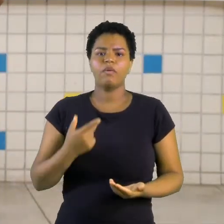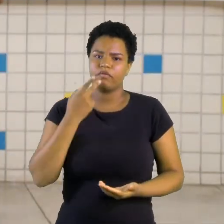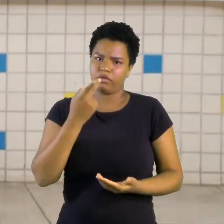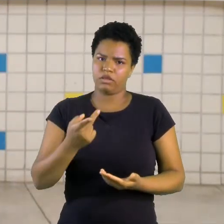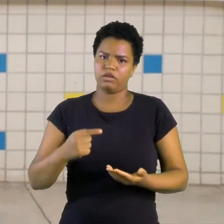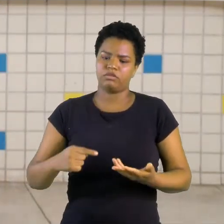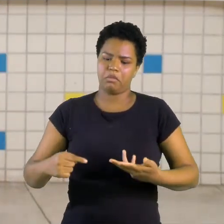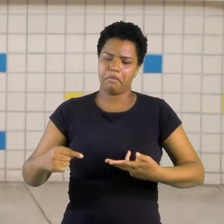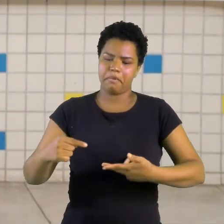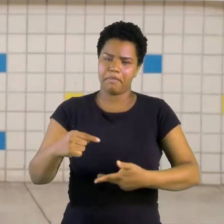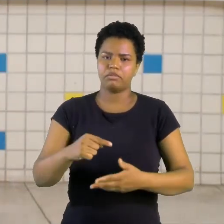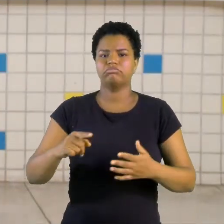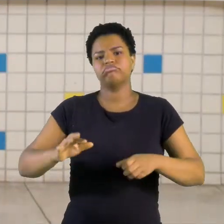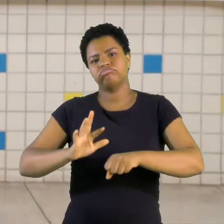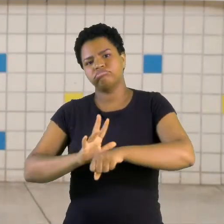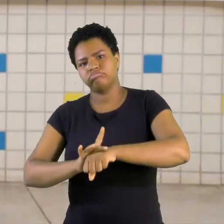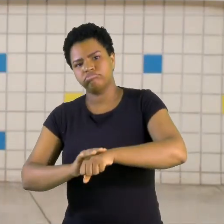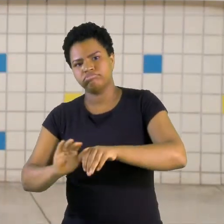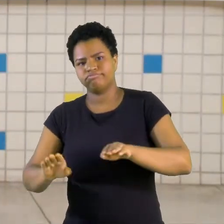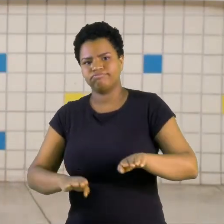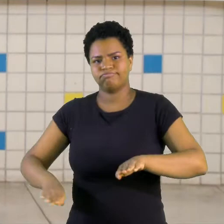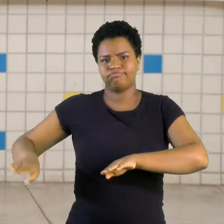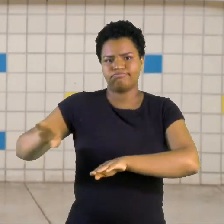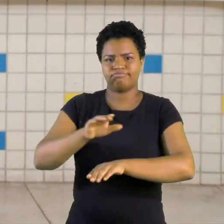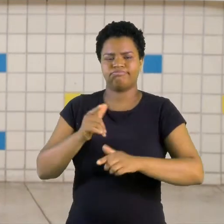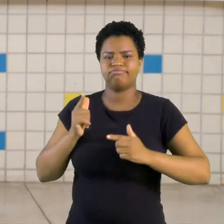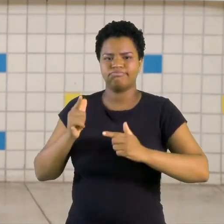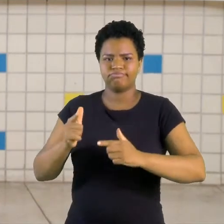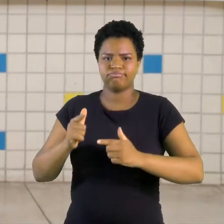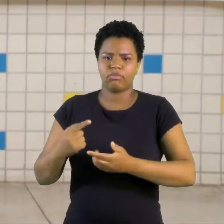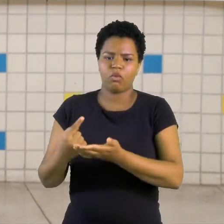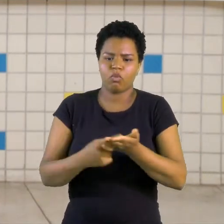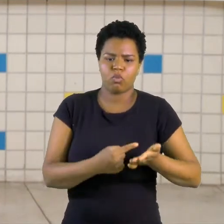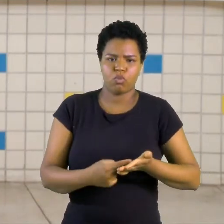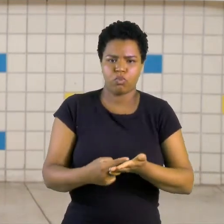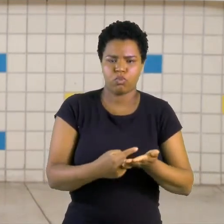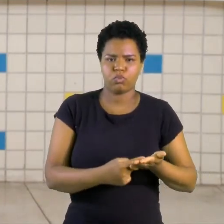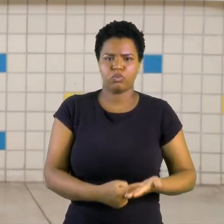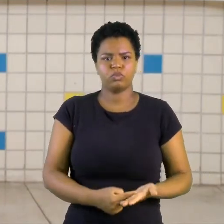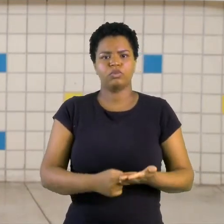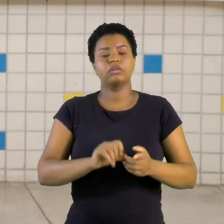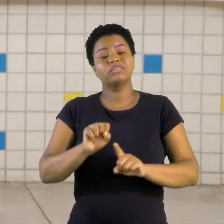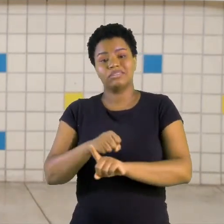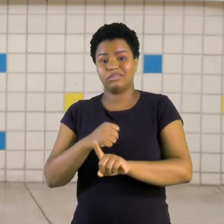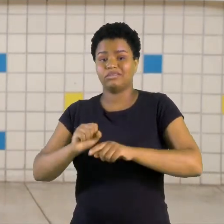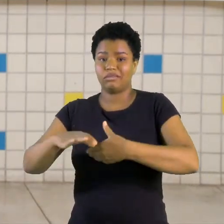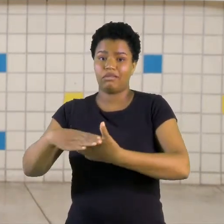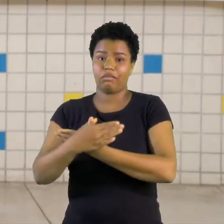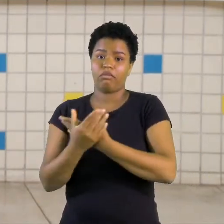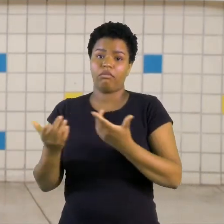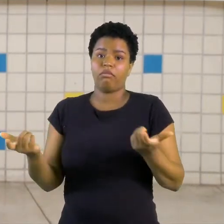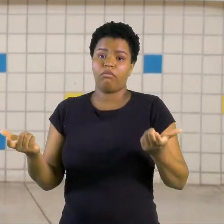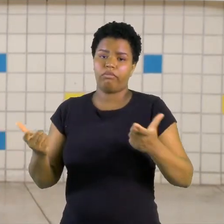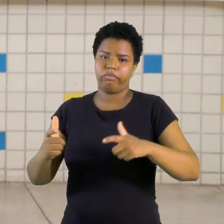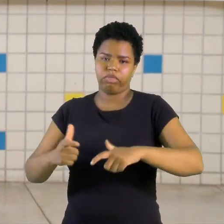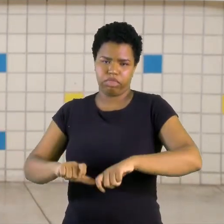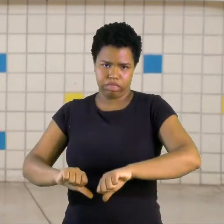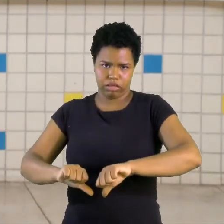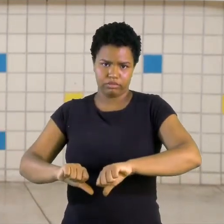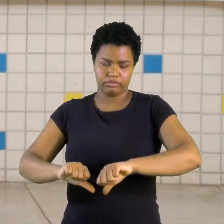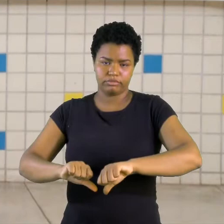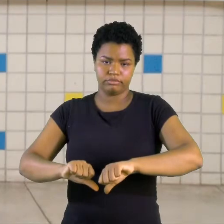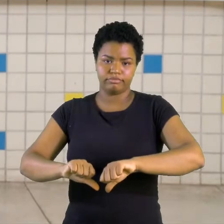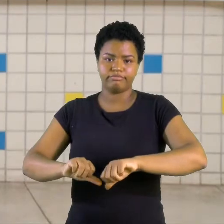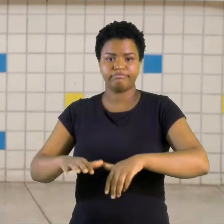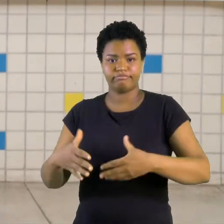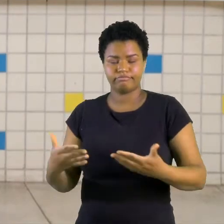citei, as doenças, a superioridade de armamentos, as alianças, a sociedade asteca veio a declínio, e assim